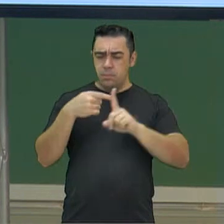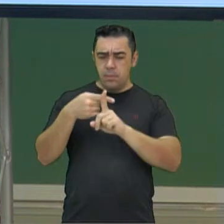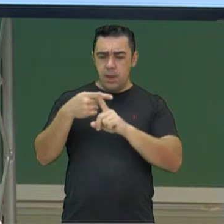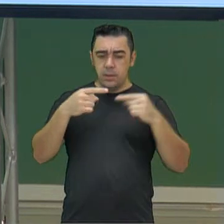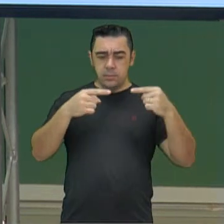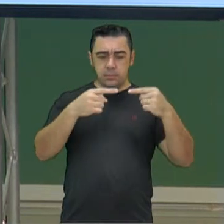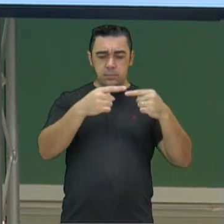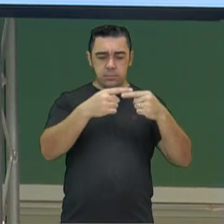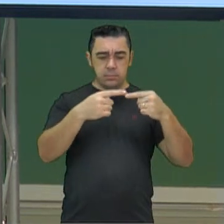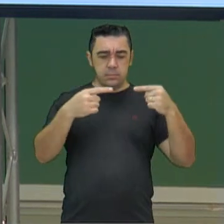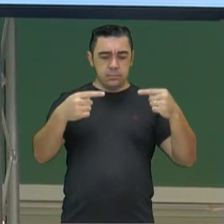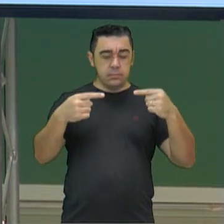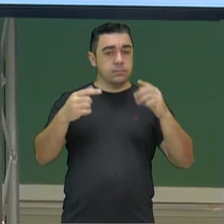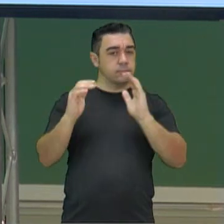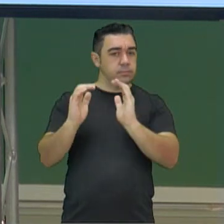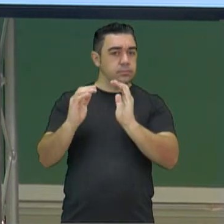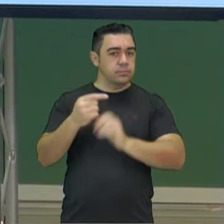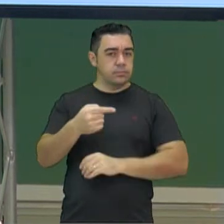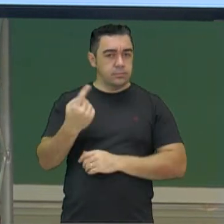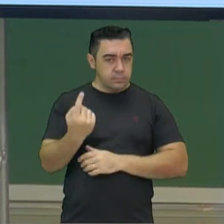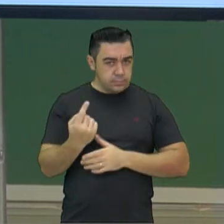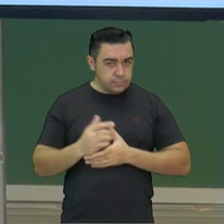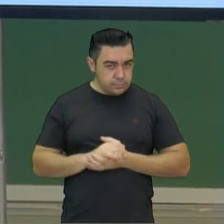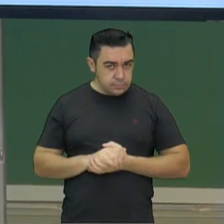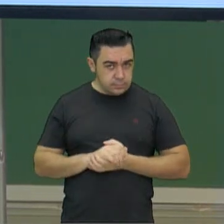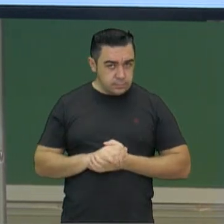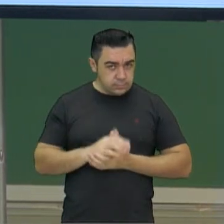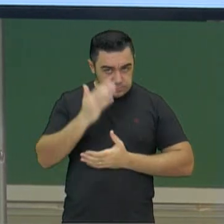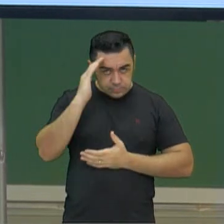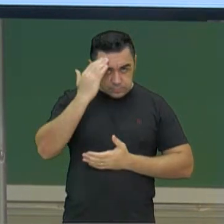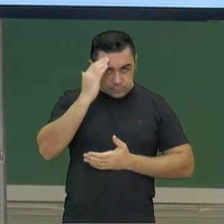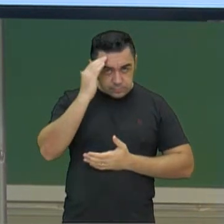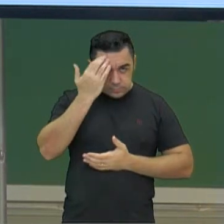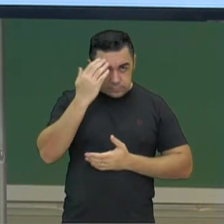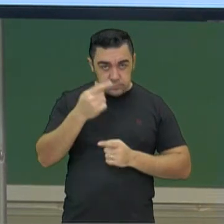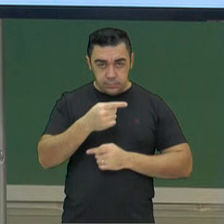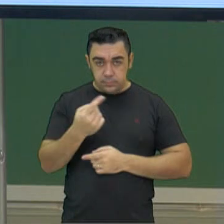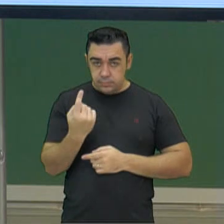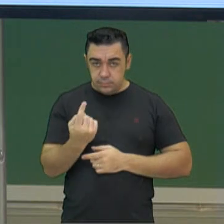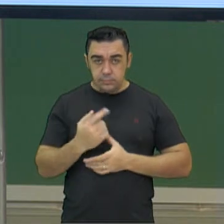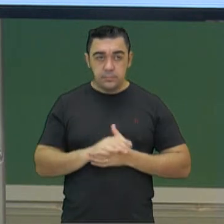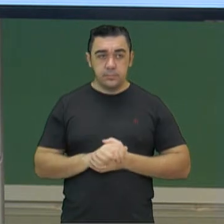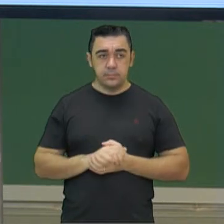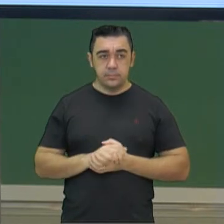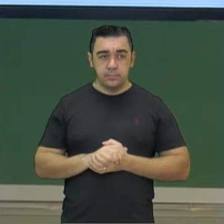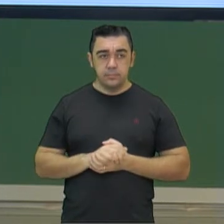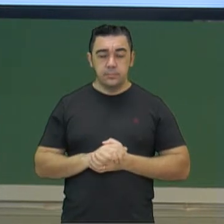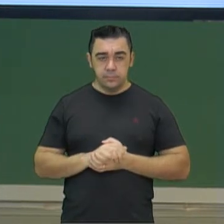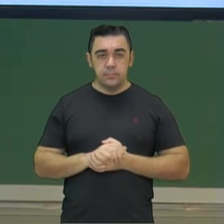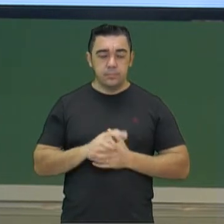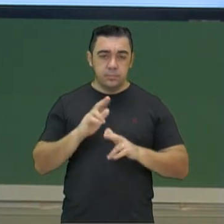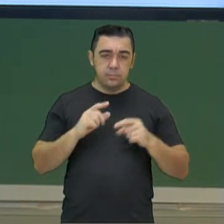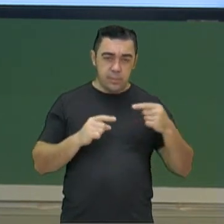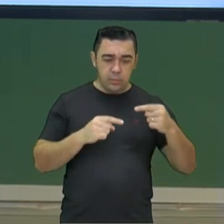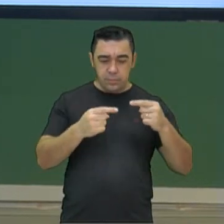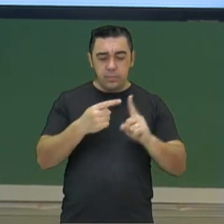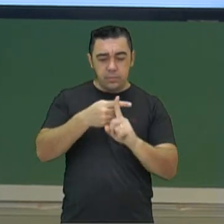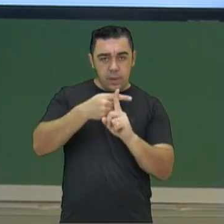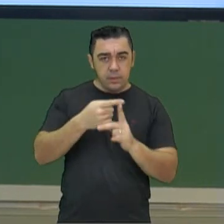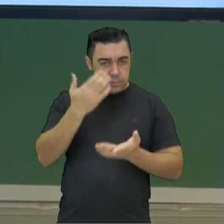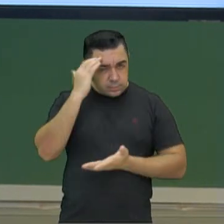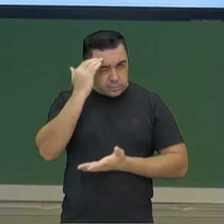centro. Então, x menos o x do centro. Menos, menos, para ficar mais.